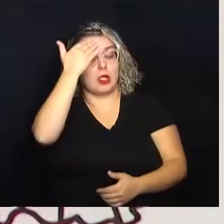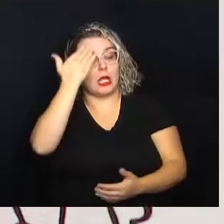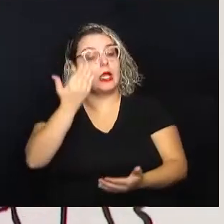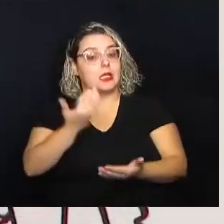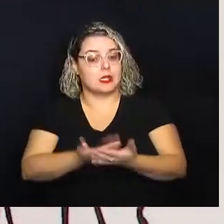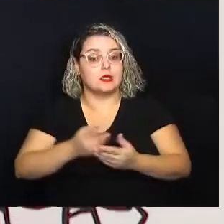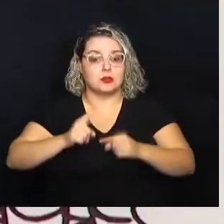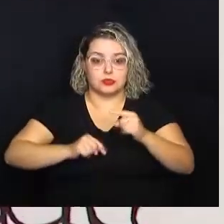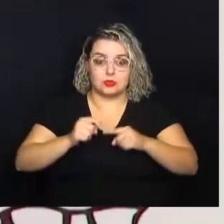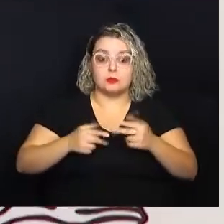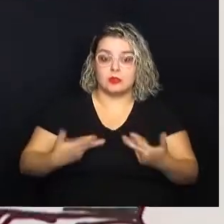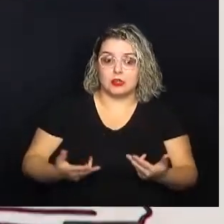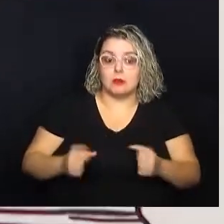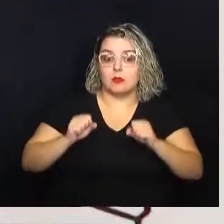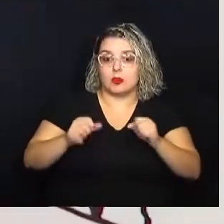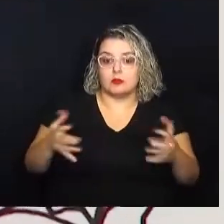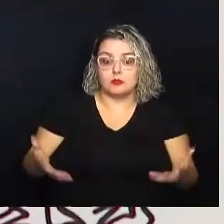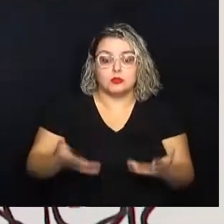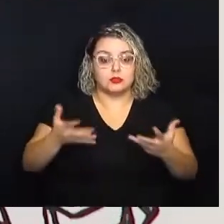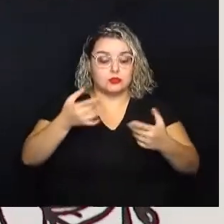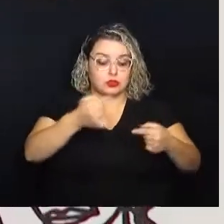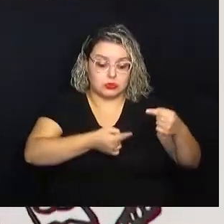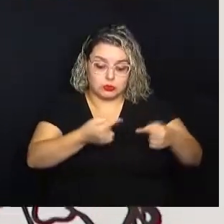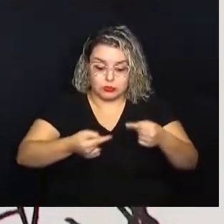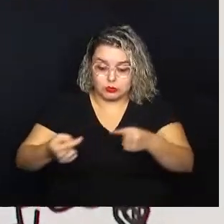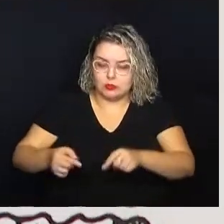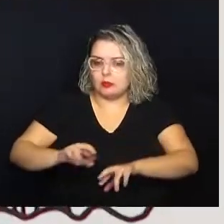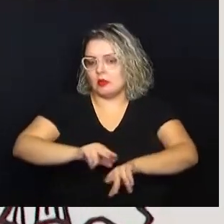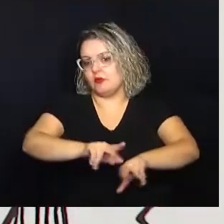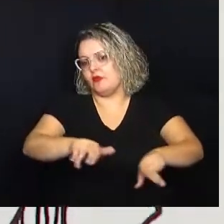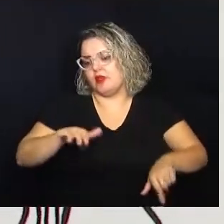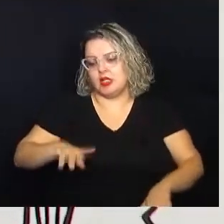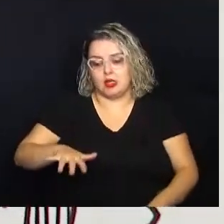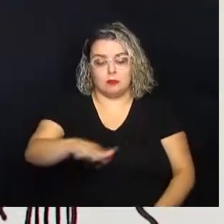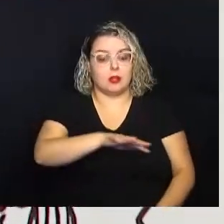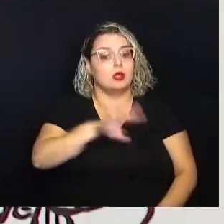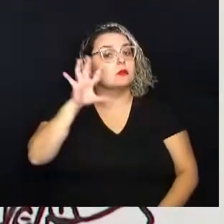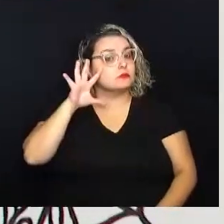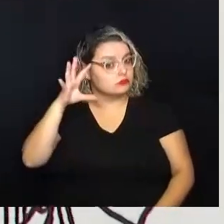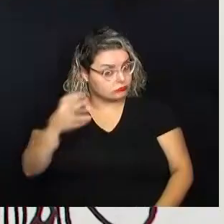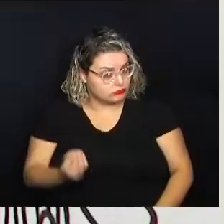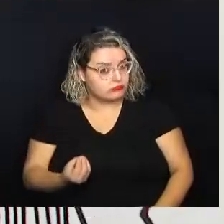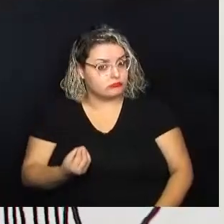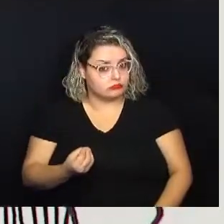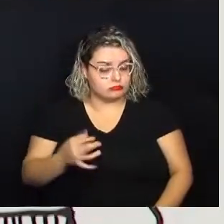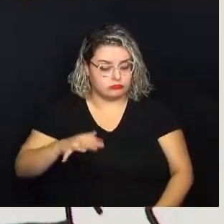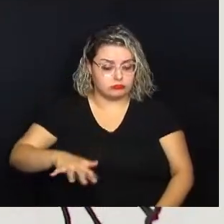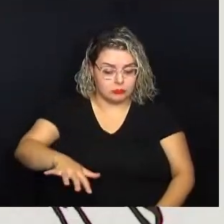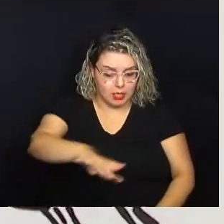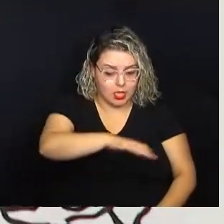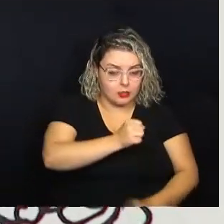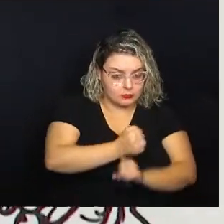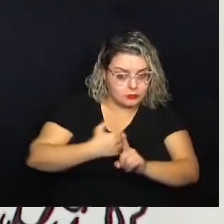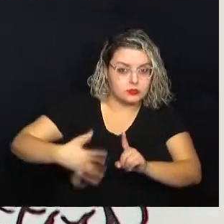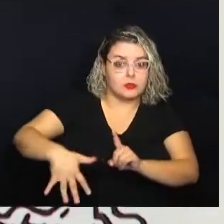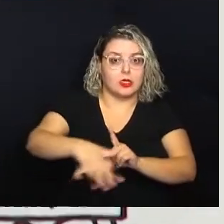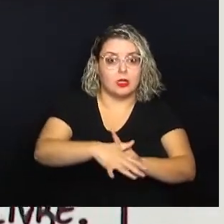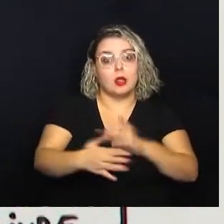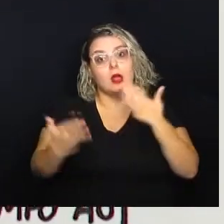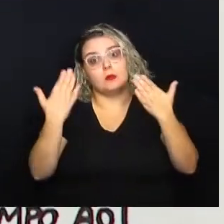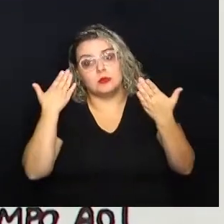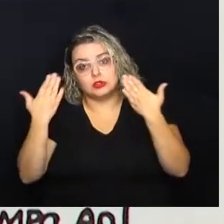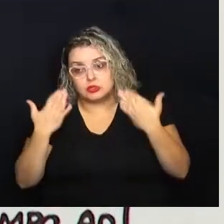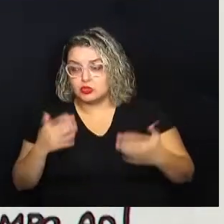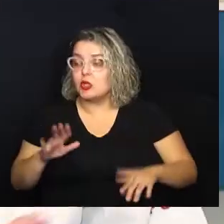específicas. A profissional acredita que o material será capaz de promover discussões em diversas áreas do conhecimento e